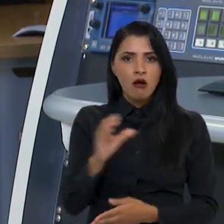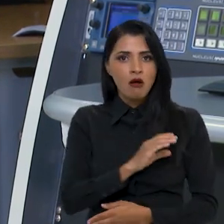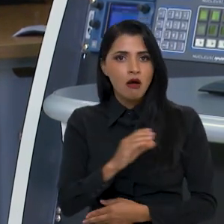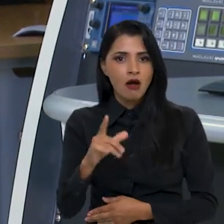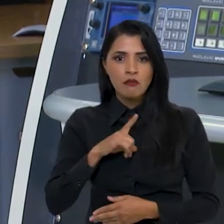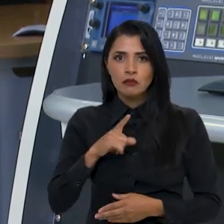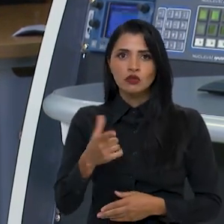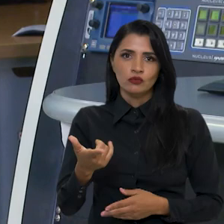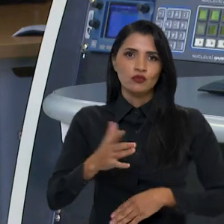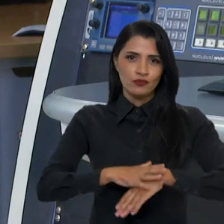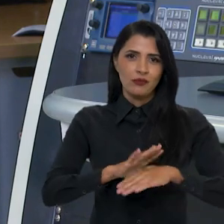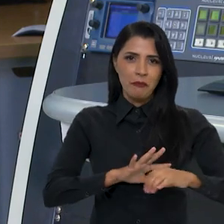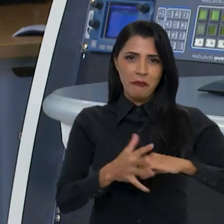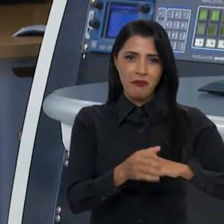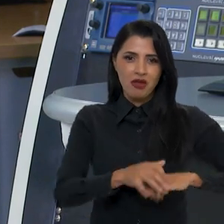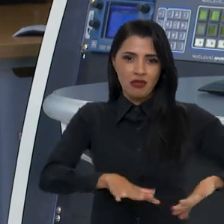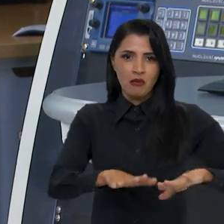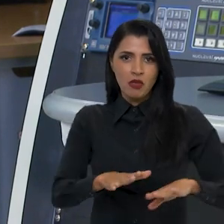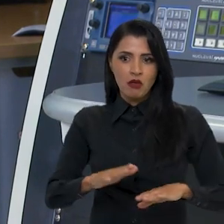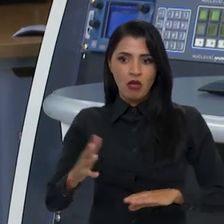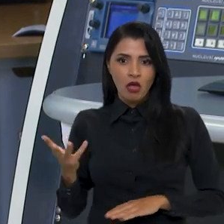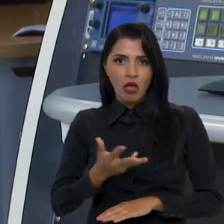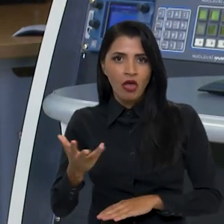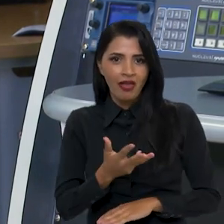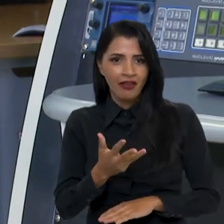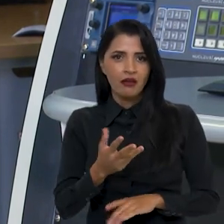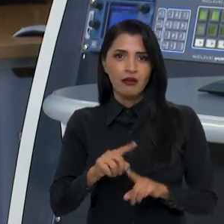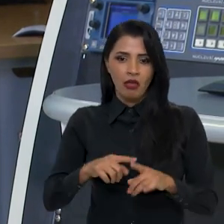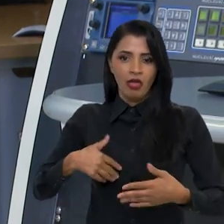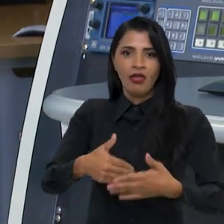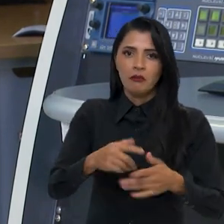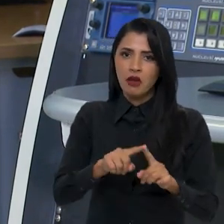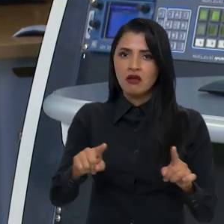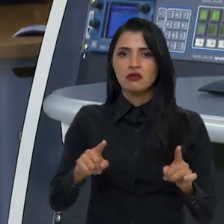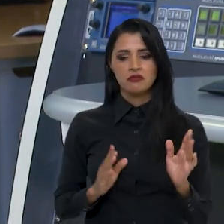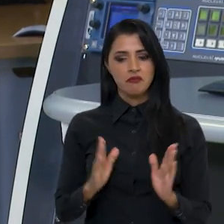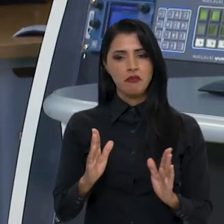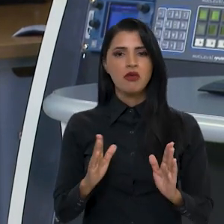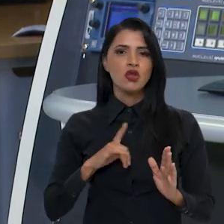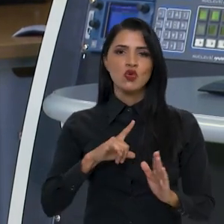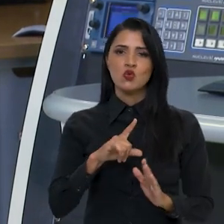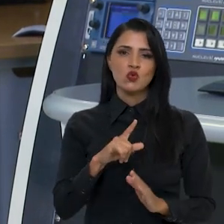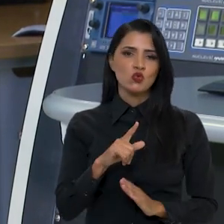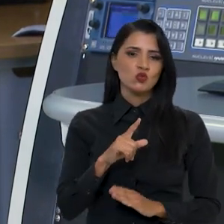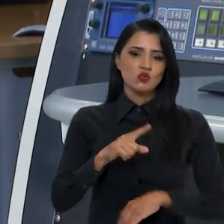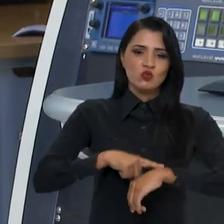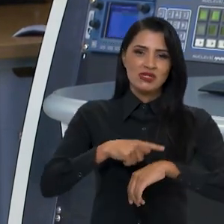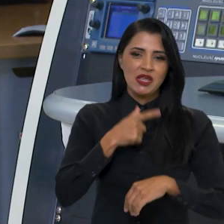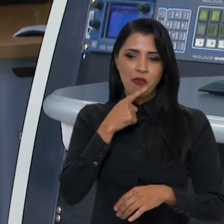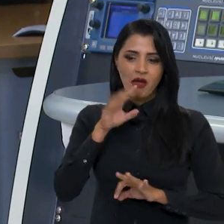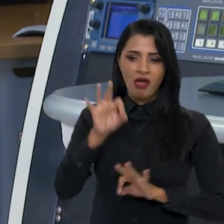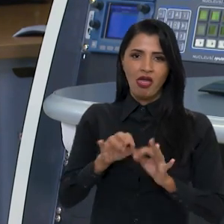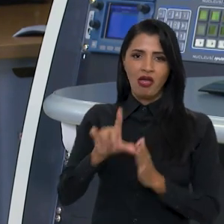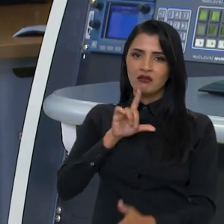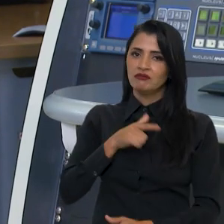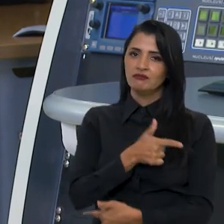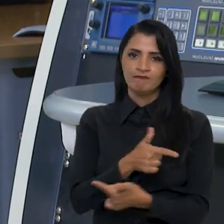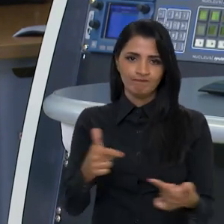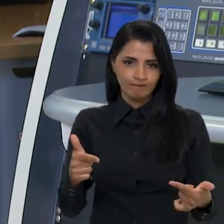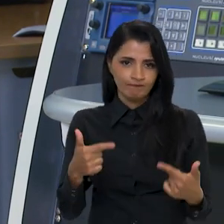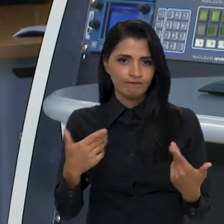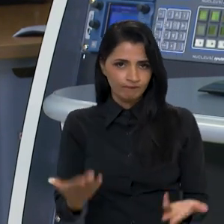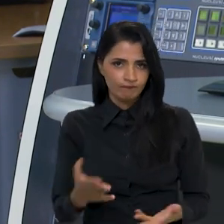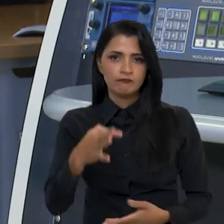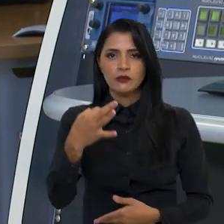foi acelerada no processo da pandemia, mas que durante essa aceleração não pôde ter tempo para ser bem planejada,